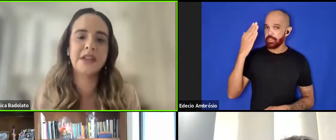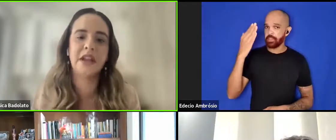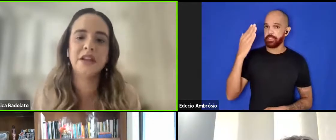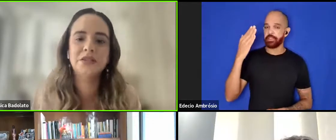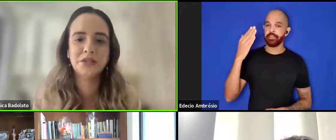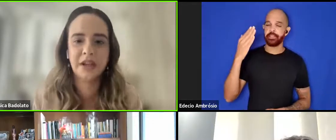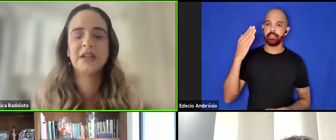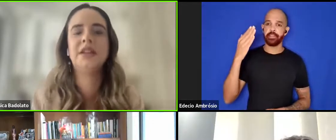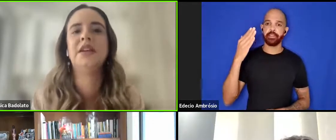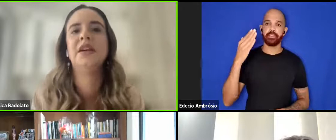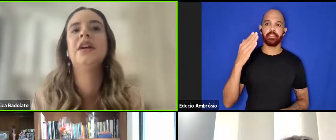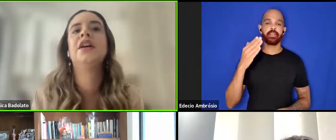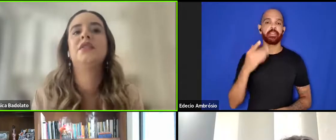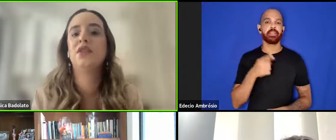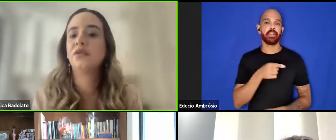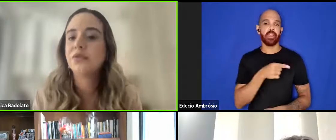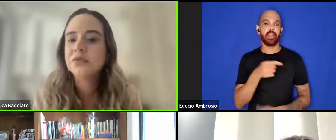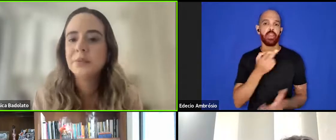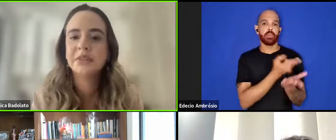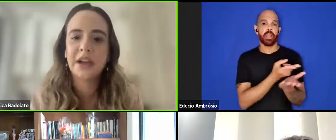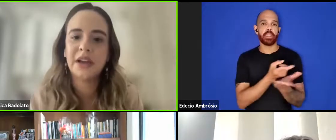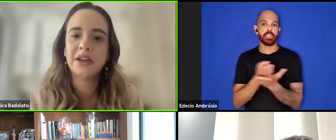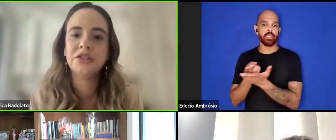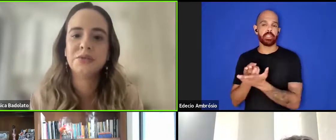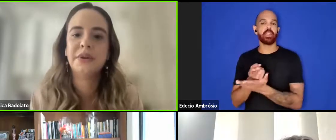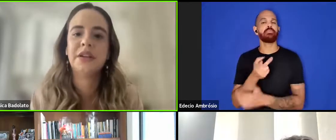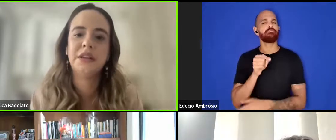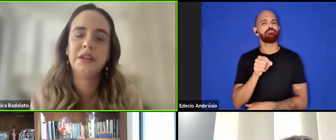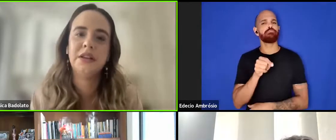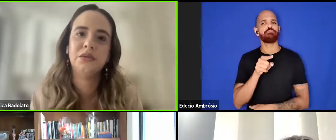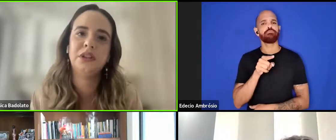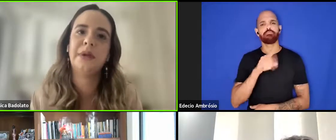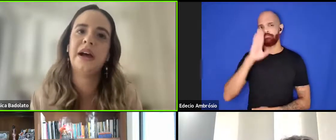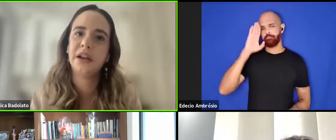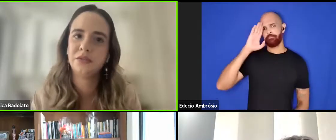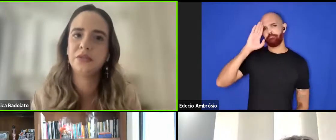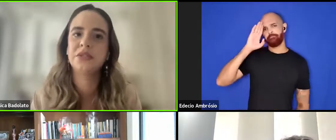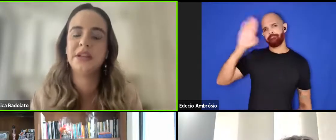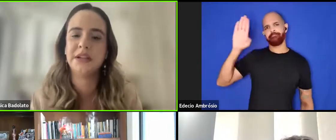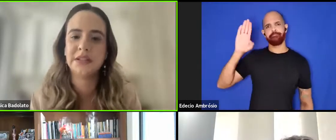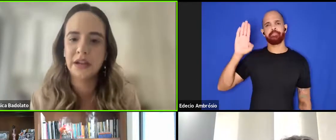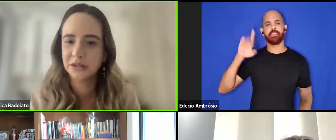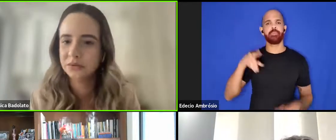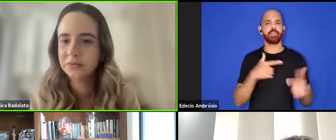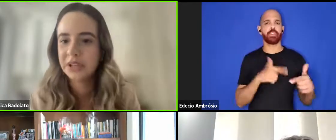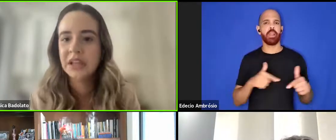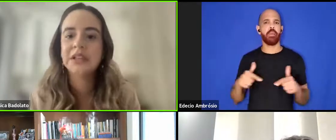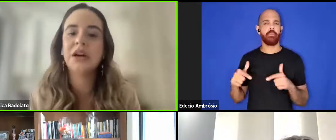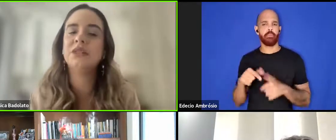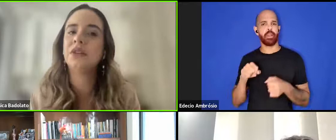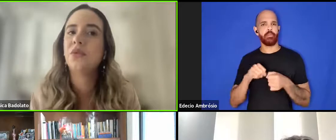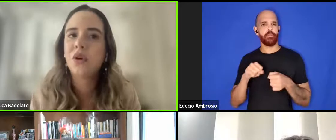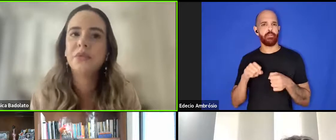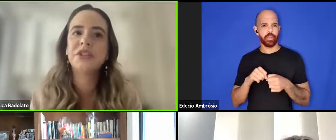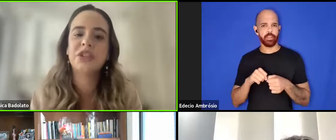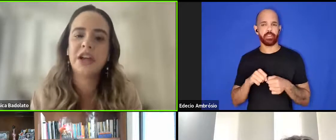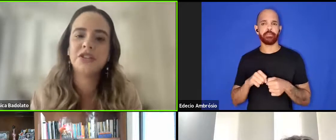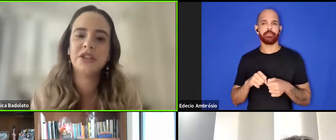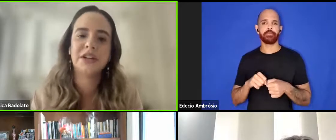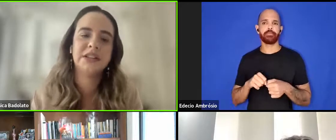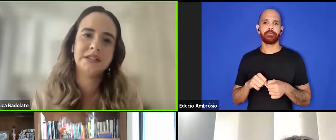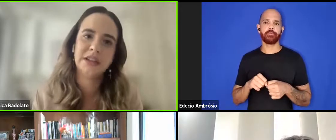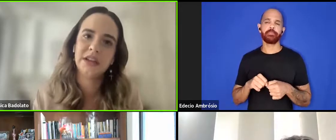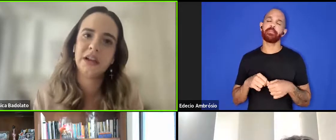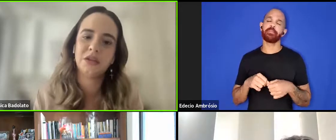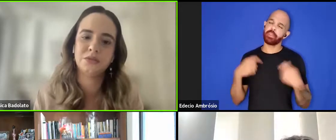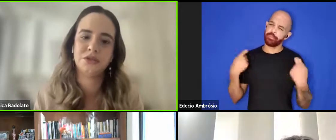aos pacientes, né, que foram fundamentais para que o trabalho fosse realizado. Não tenho como deixar